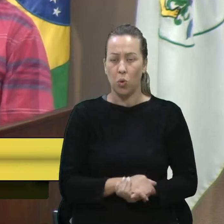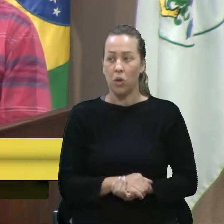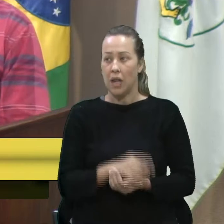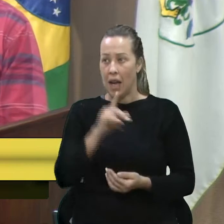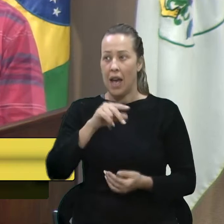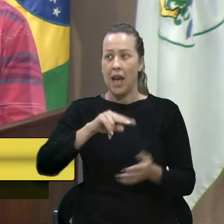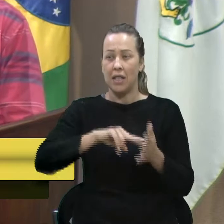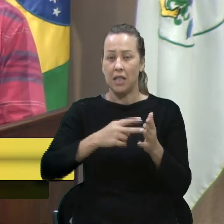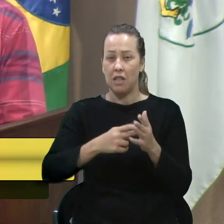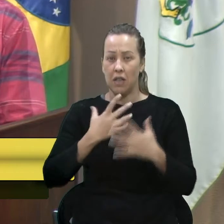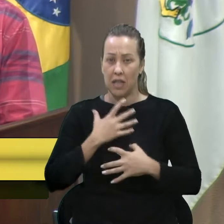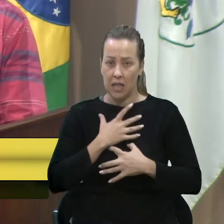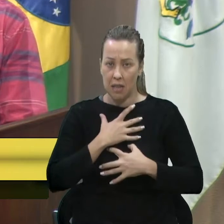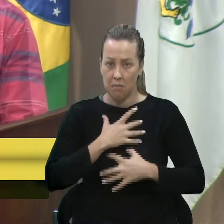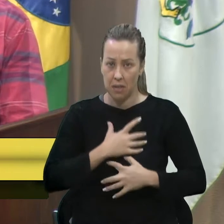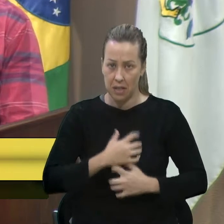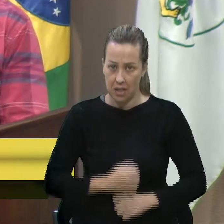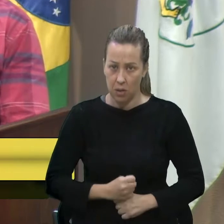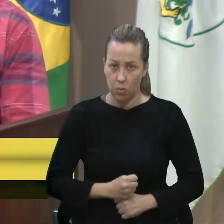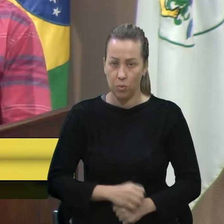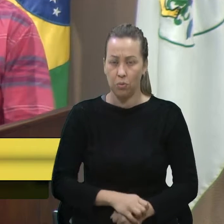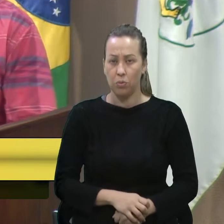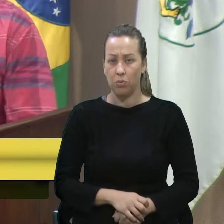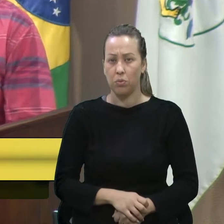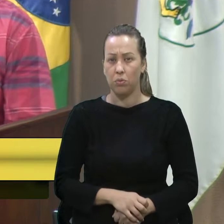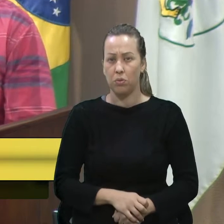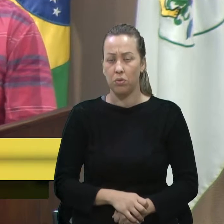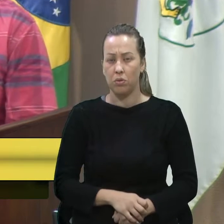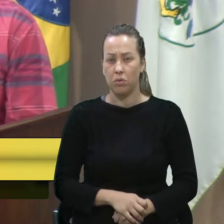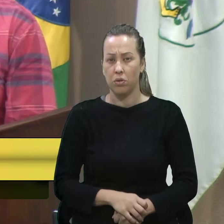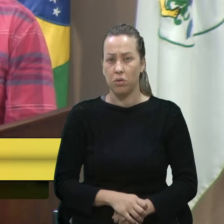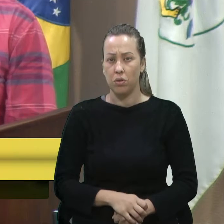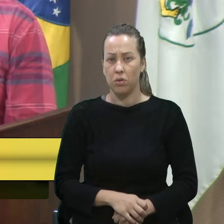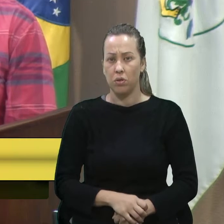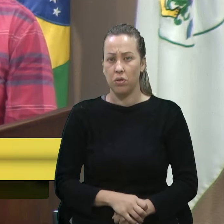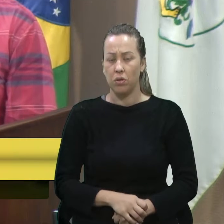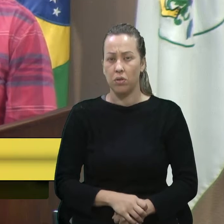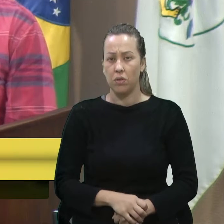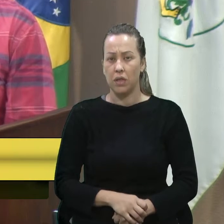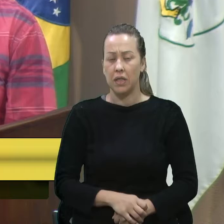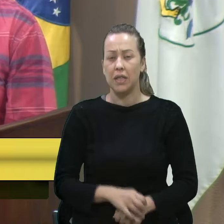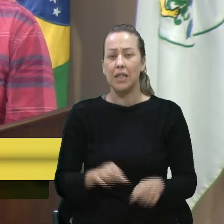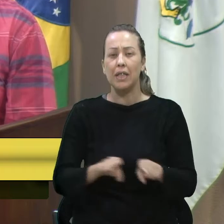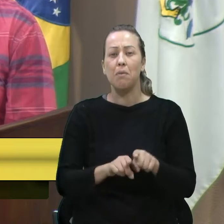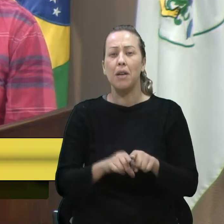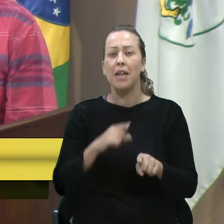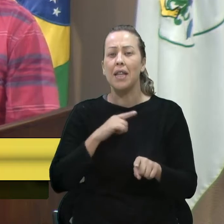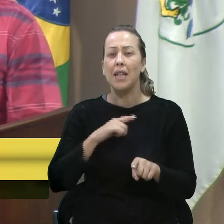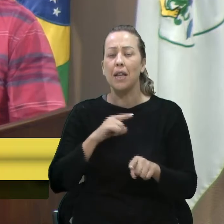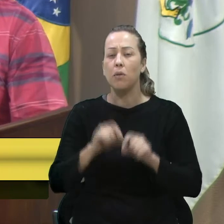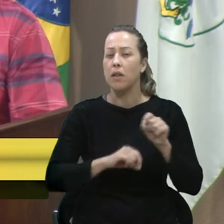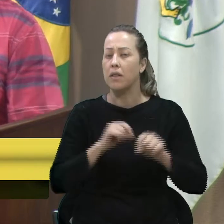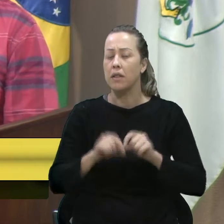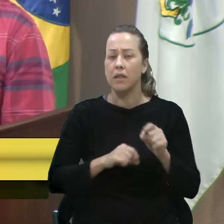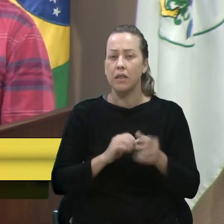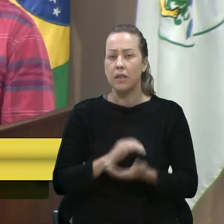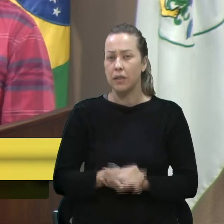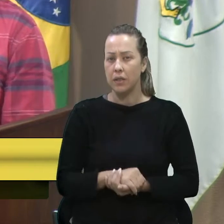depressivos, também são possíveis, né? Há indicadores de a questão da